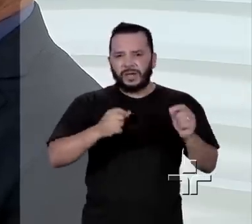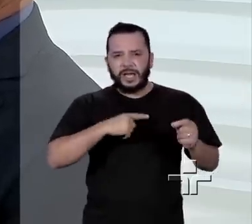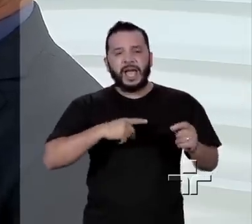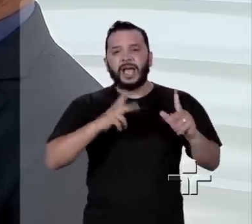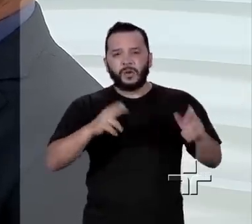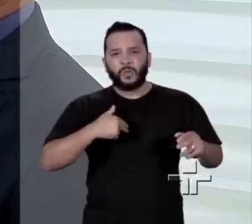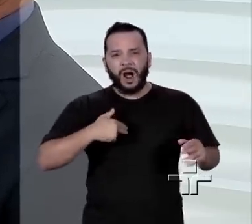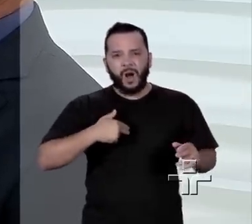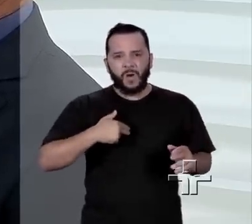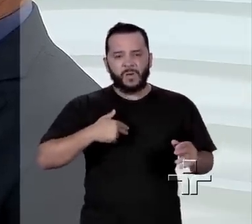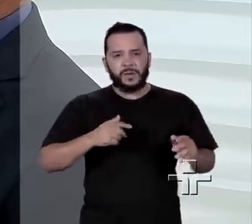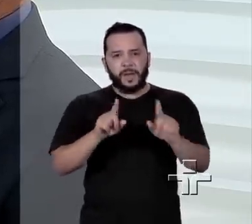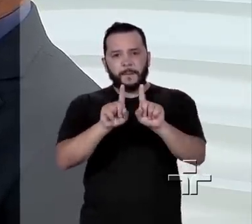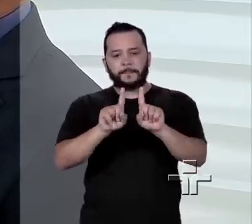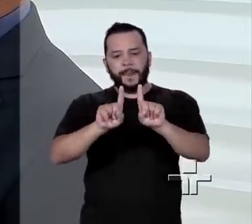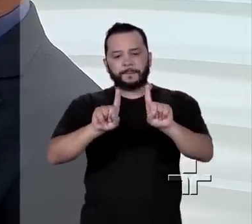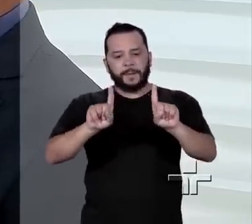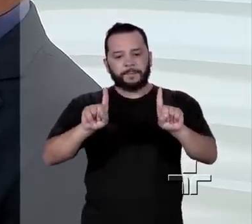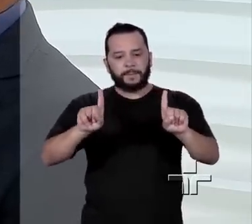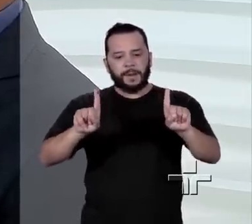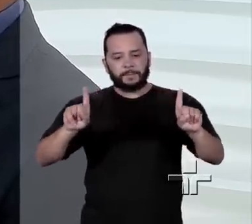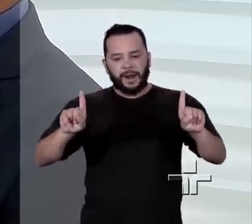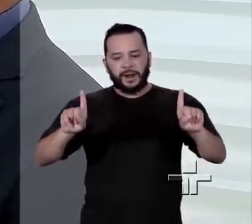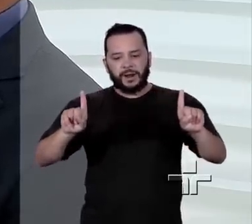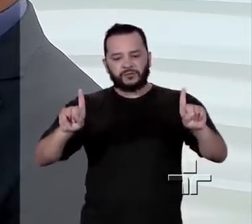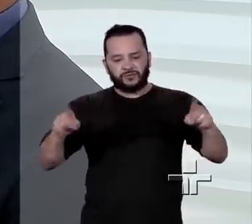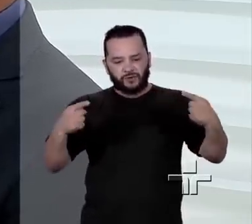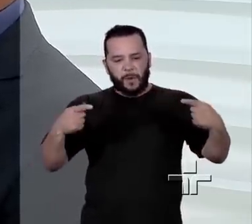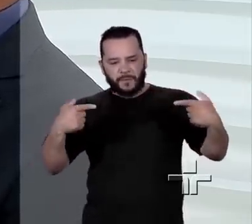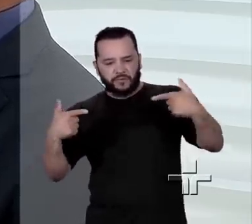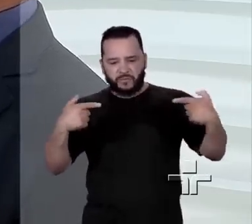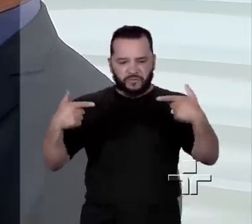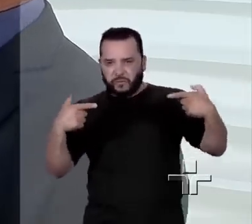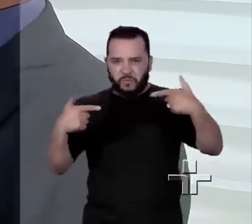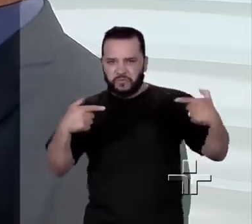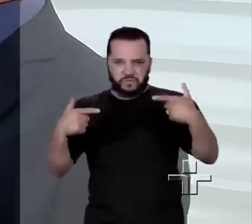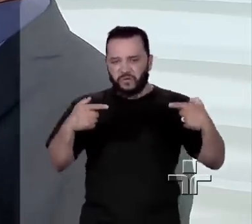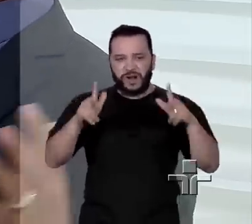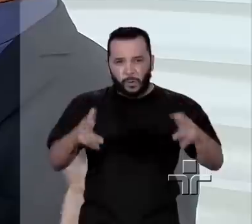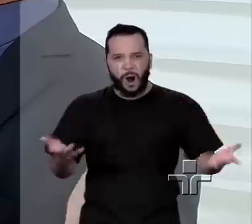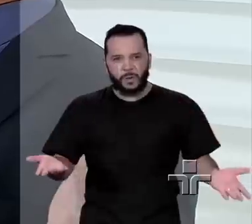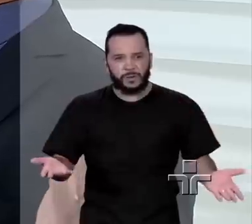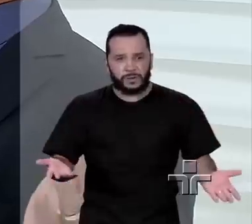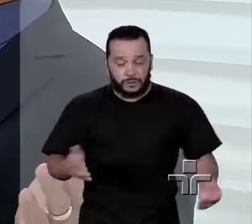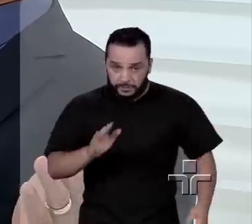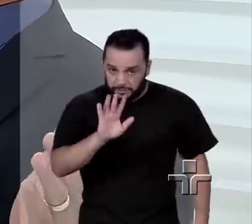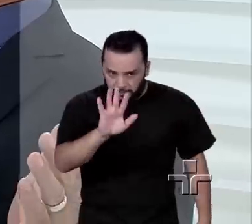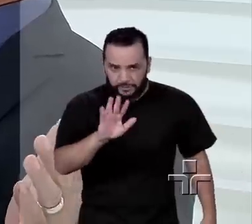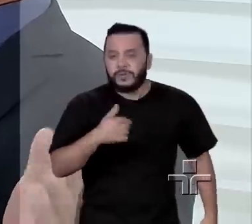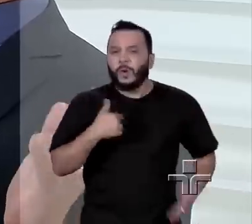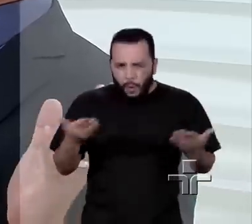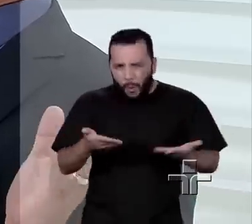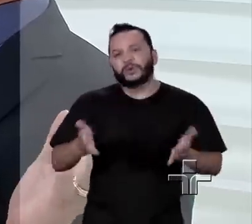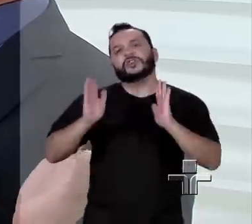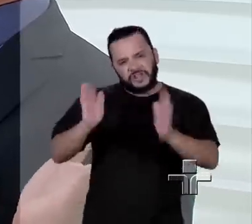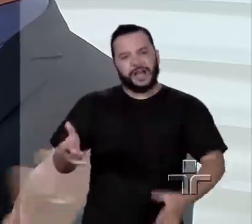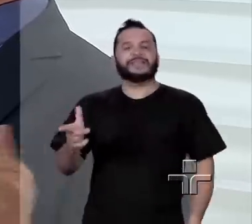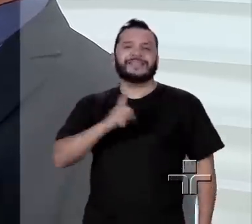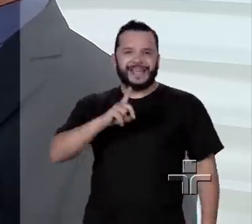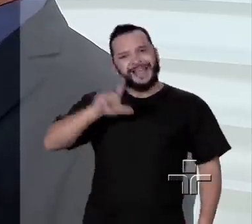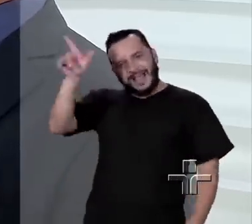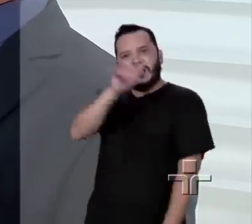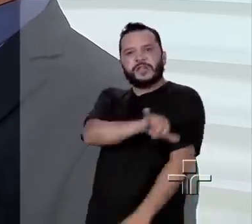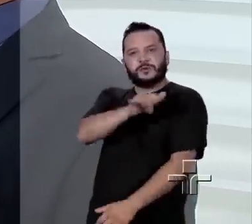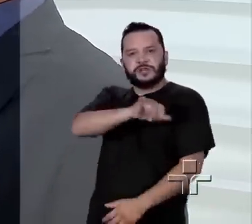O faroeste é o que nós temos hoje. Faroeste são criminosos com fuzis ostensivamente, demonstrando uma